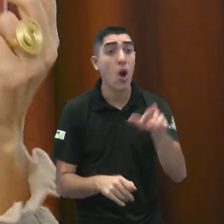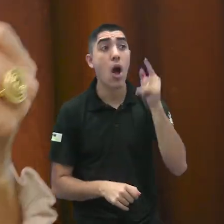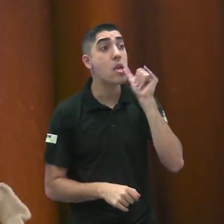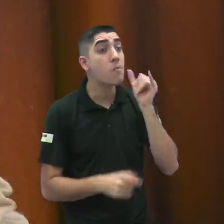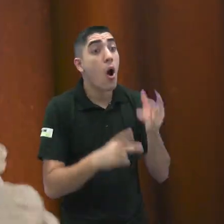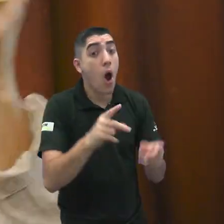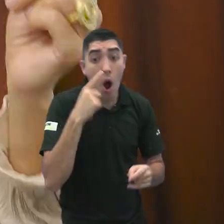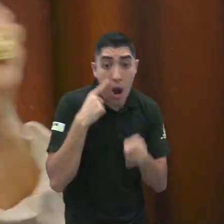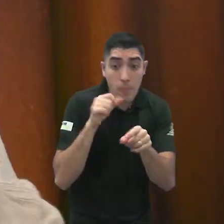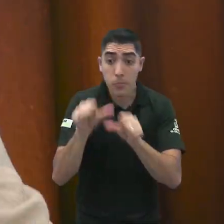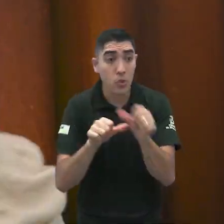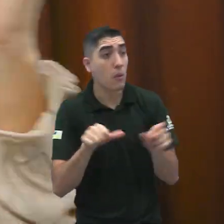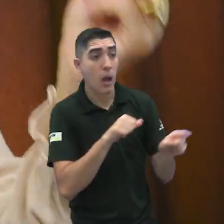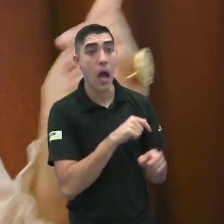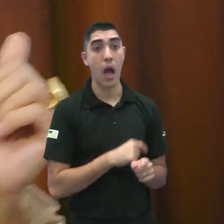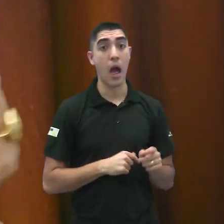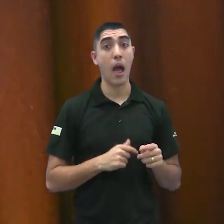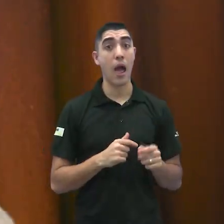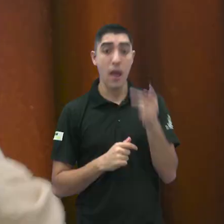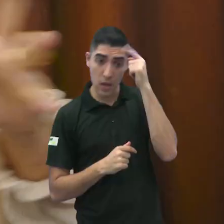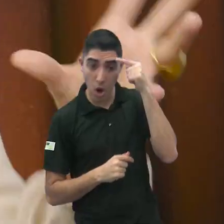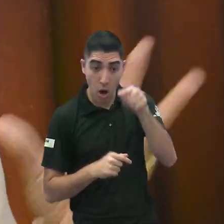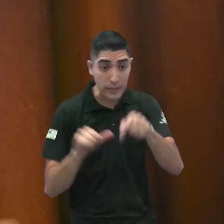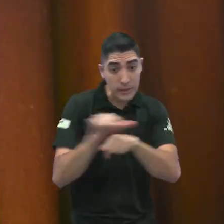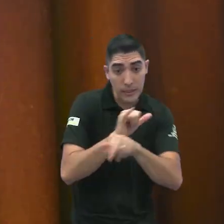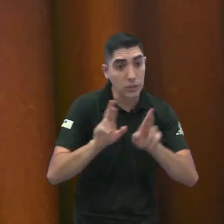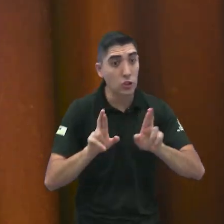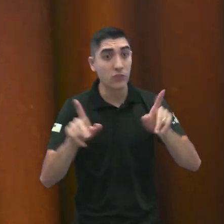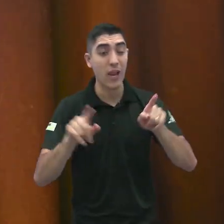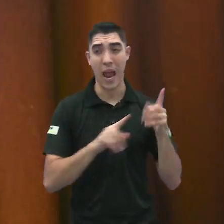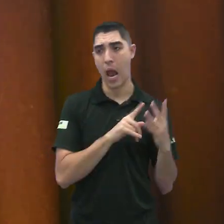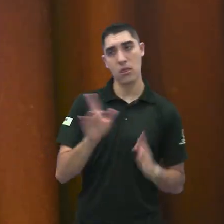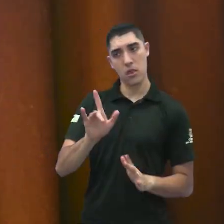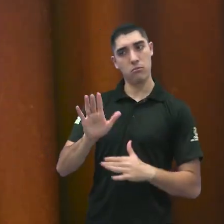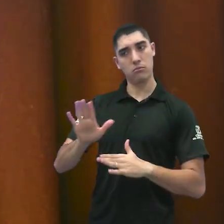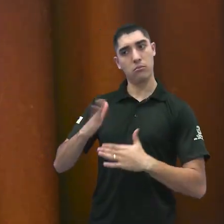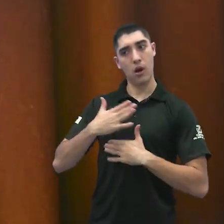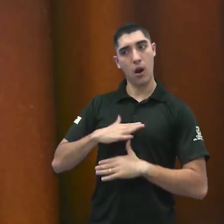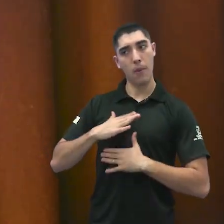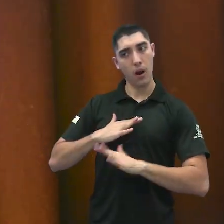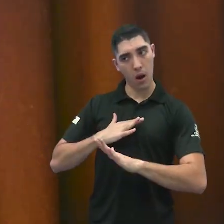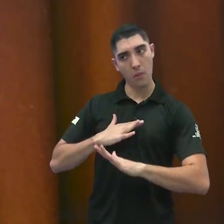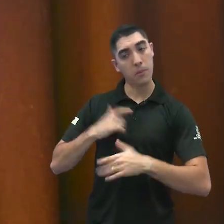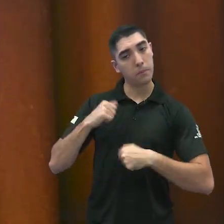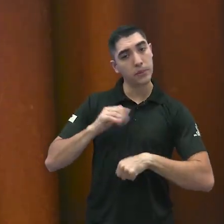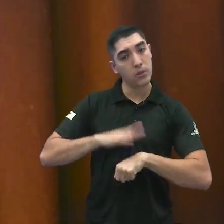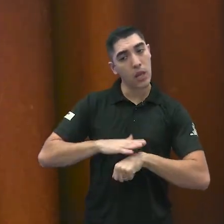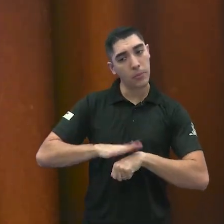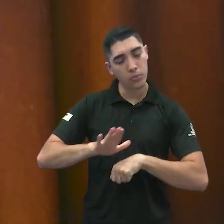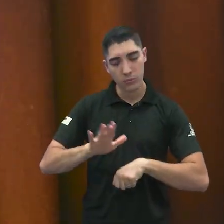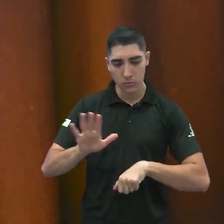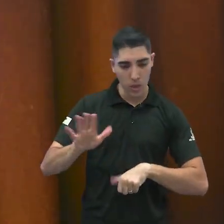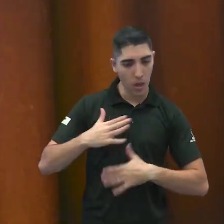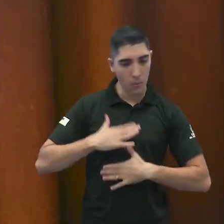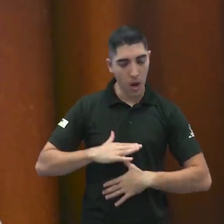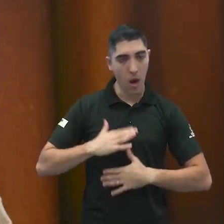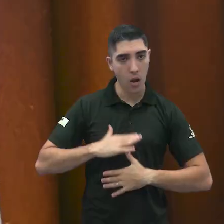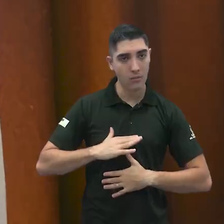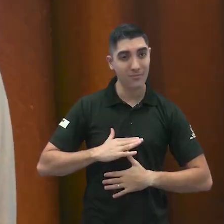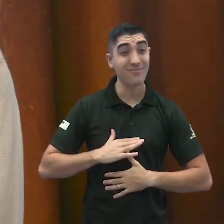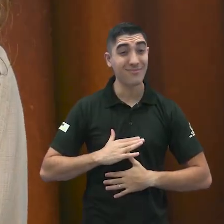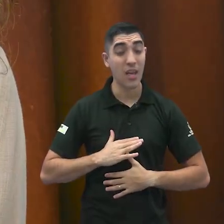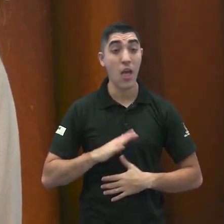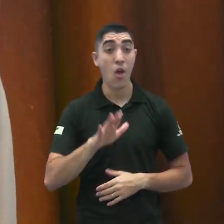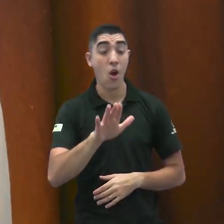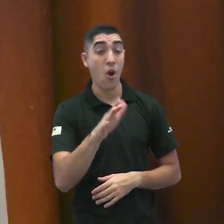chega assim, fala, vamos lá, vamos mudar aqui, vamos fazer outra coisa, vamos mudar a estratégia, ele precisa de um tempo para digerir isso. E